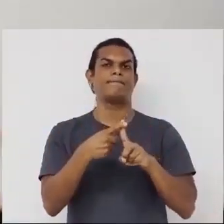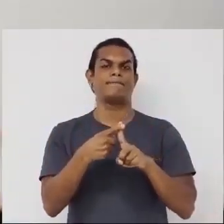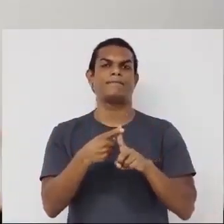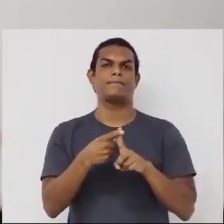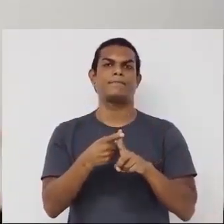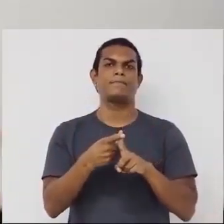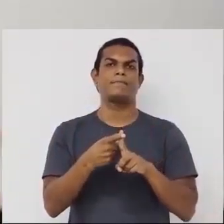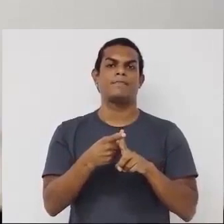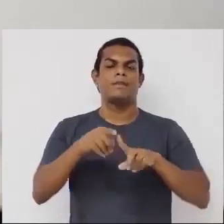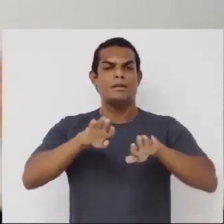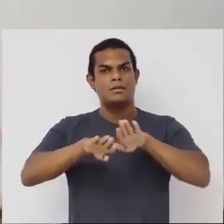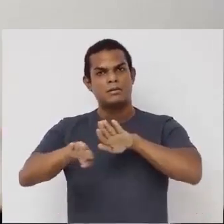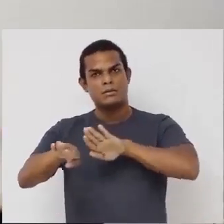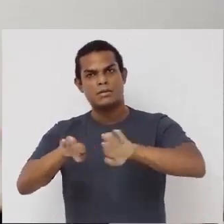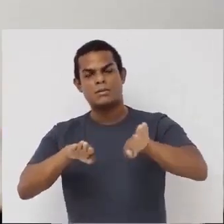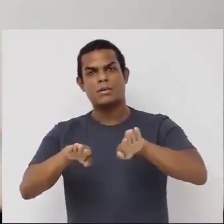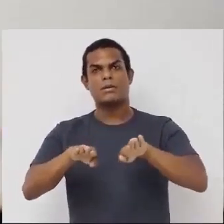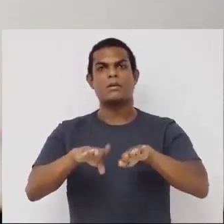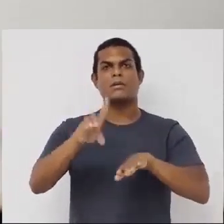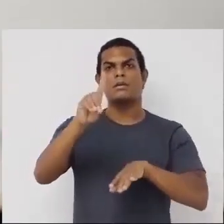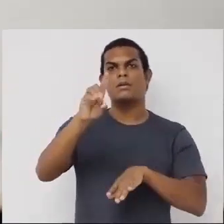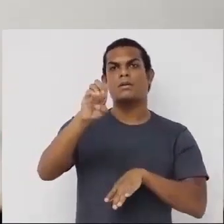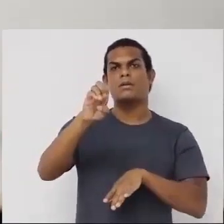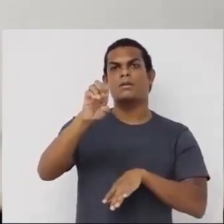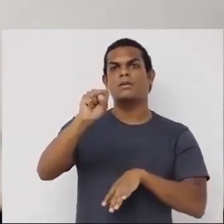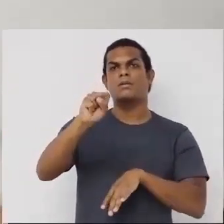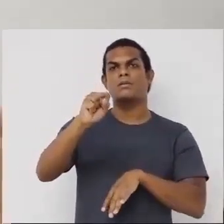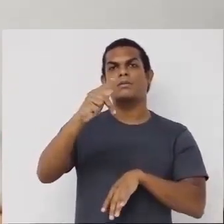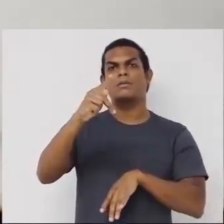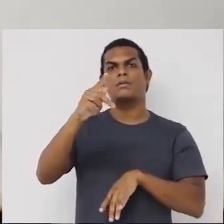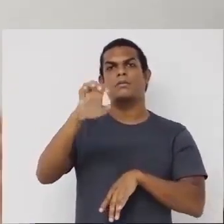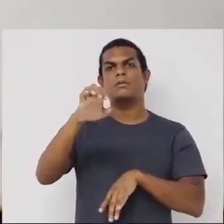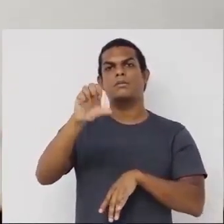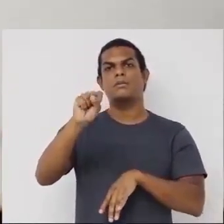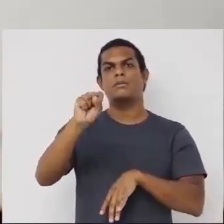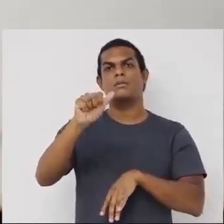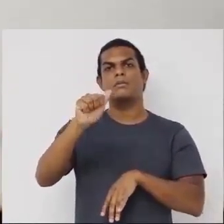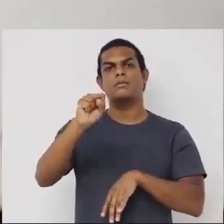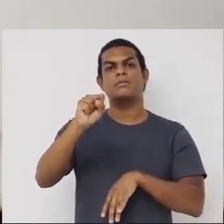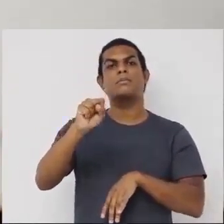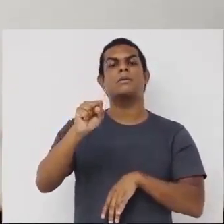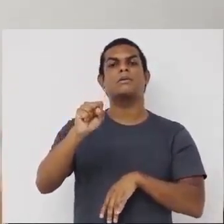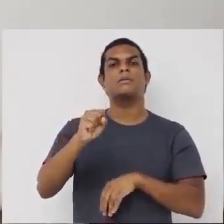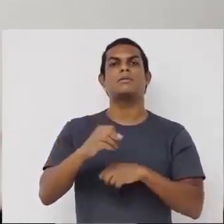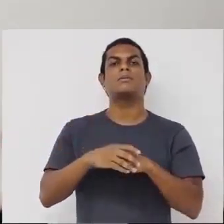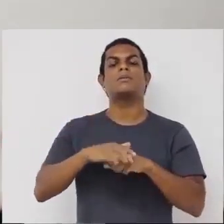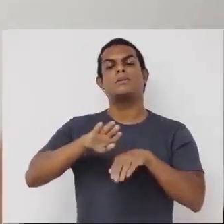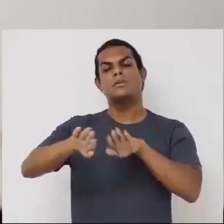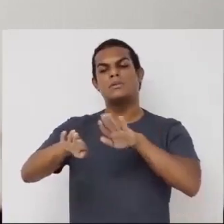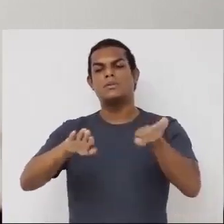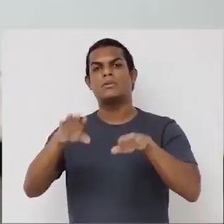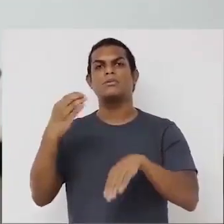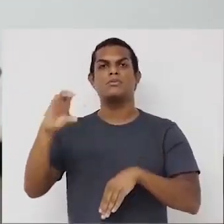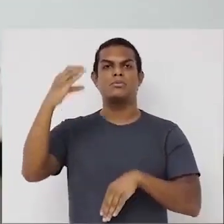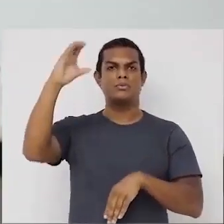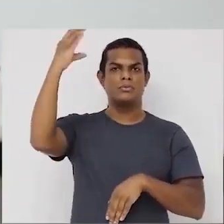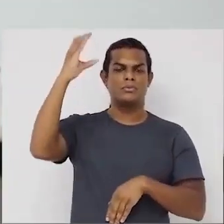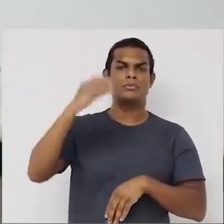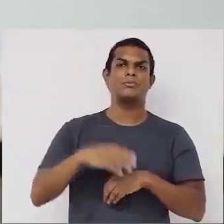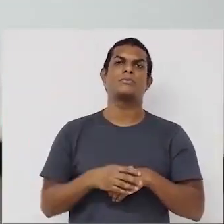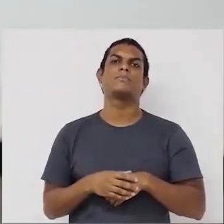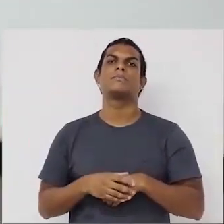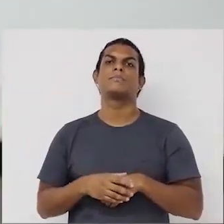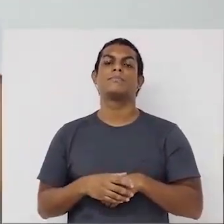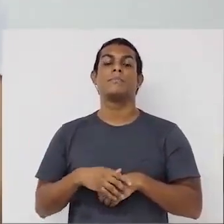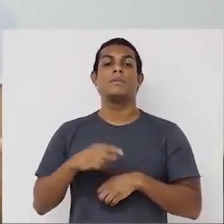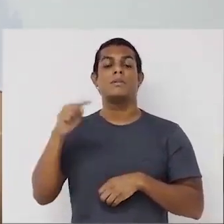desse módulo. É separar as despesas dos custos, é entender essa separação mais a miúde. E isso a